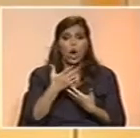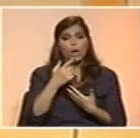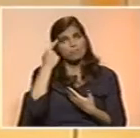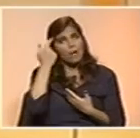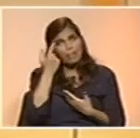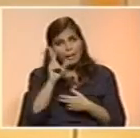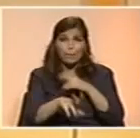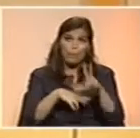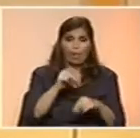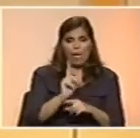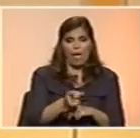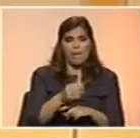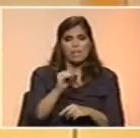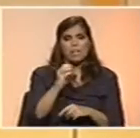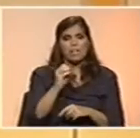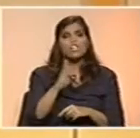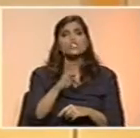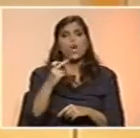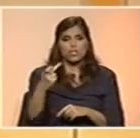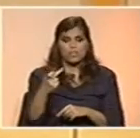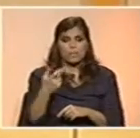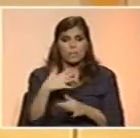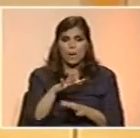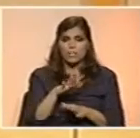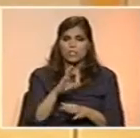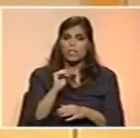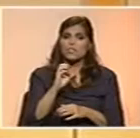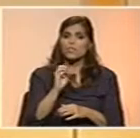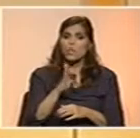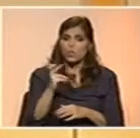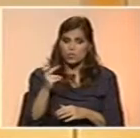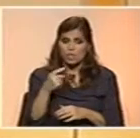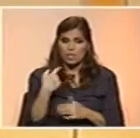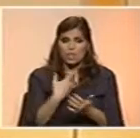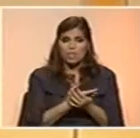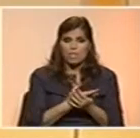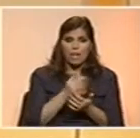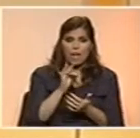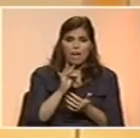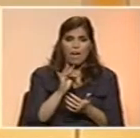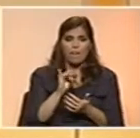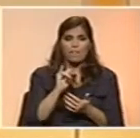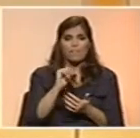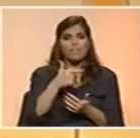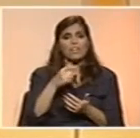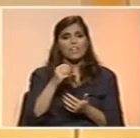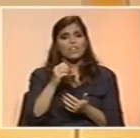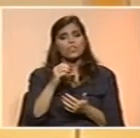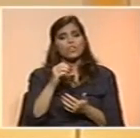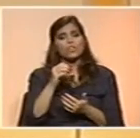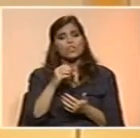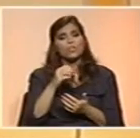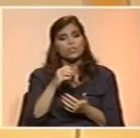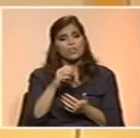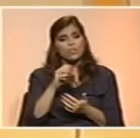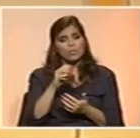deixar não podemos ignorar que a soja é uma fonte de fitoestrogénios, portanto, as isoflavonas. Que isso poderá ser uma vantagem